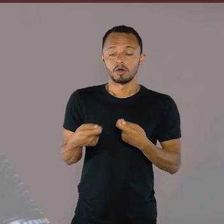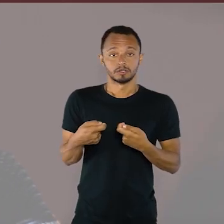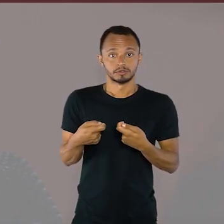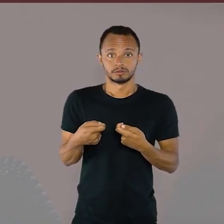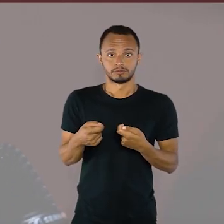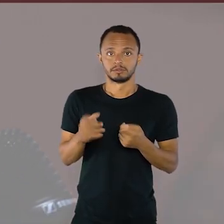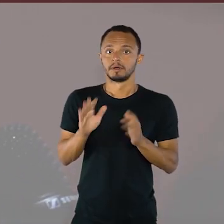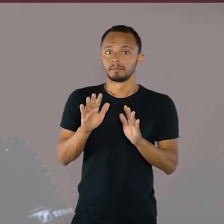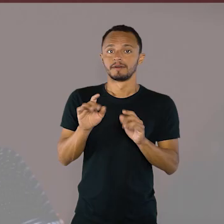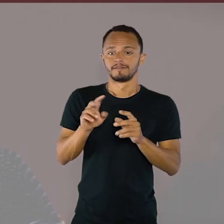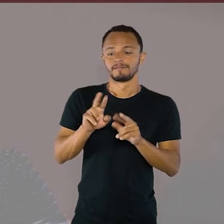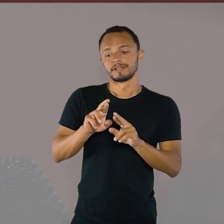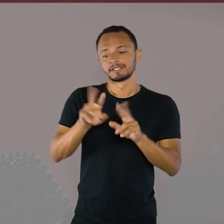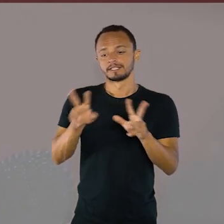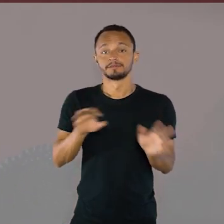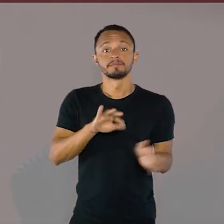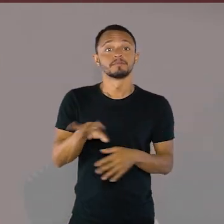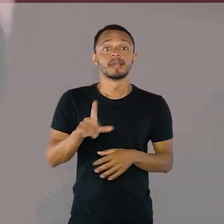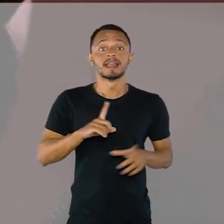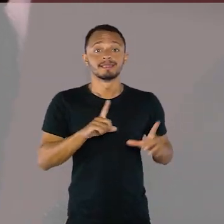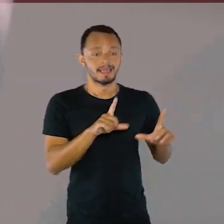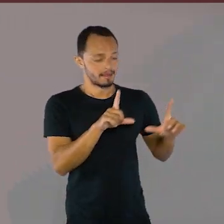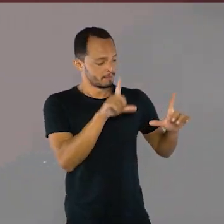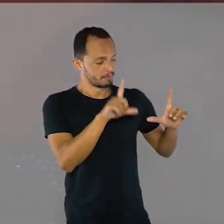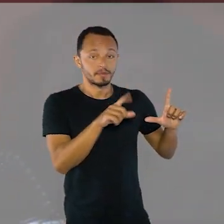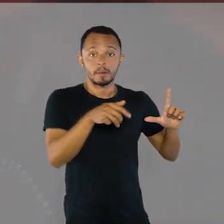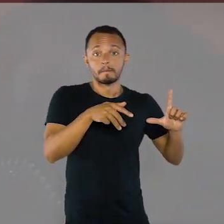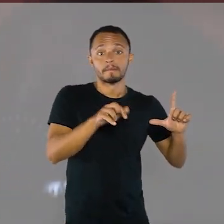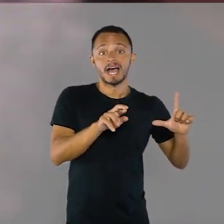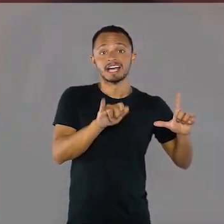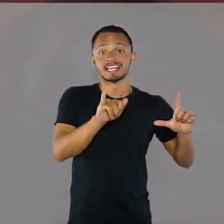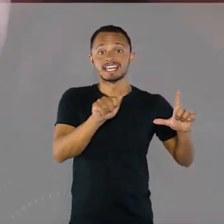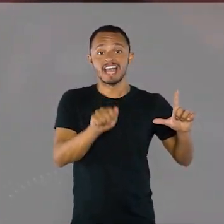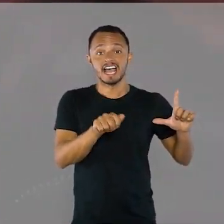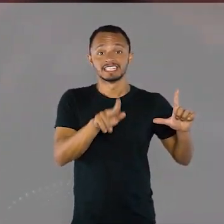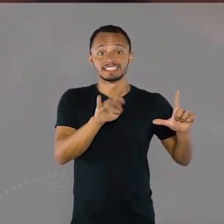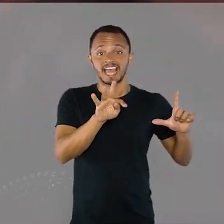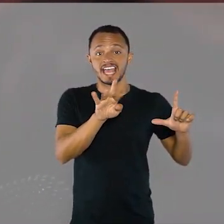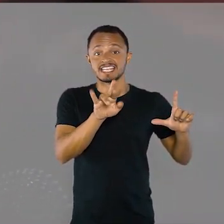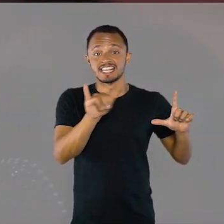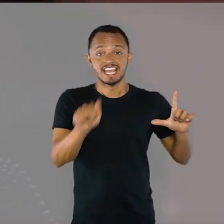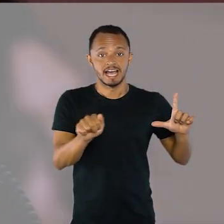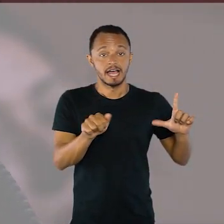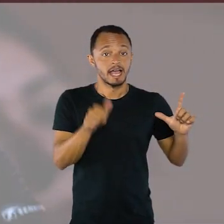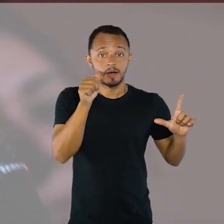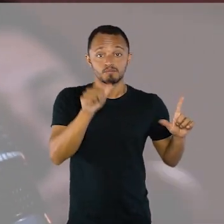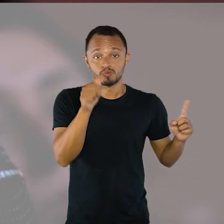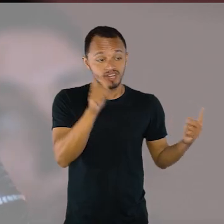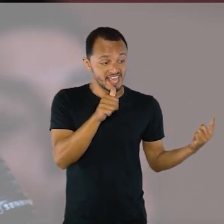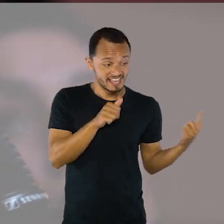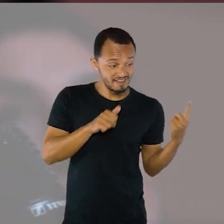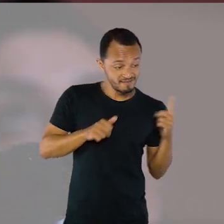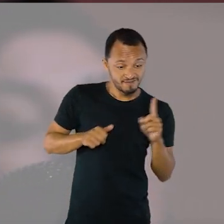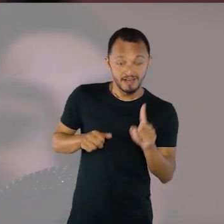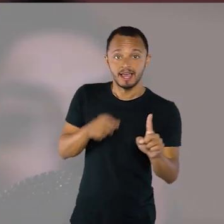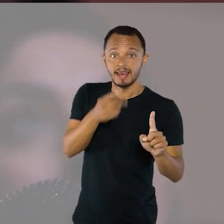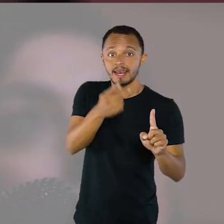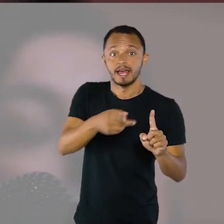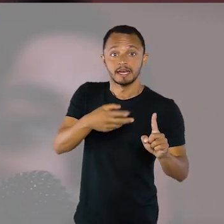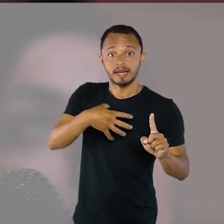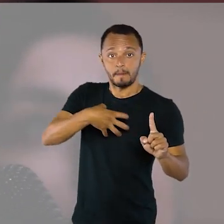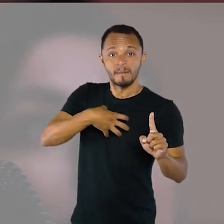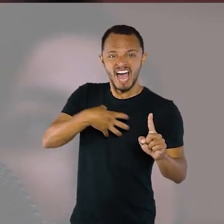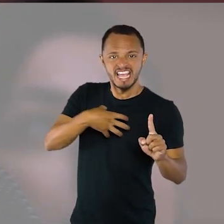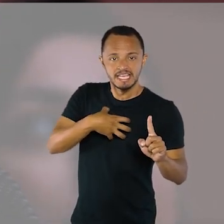Quitéria, aquela mulher que corta os cabelos e luta, né, vestida de homem, nas batalhas ocorridas na Bahia, que vão finalizar só em 2 de